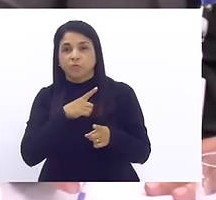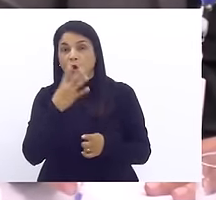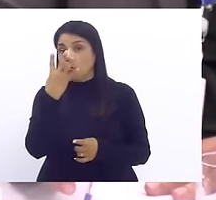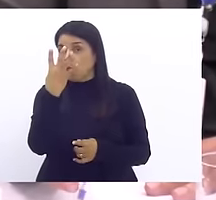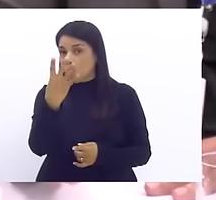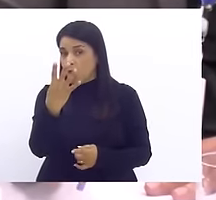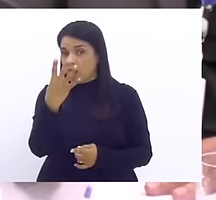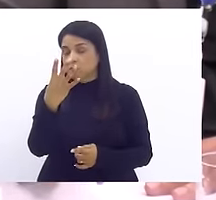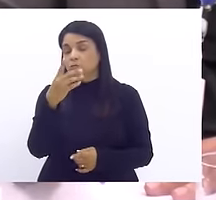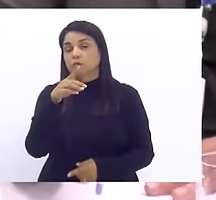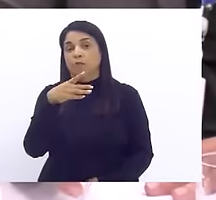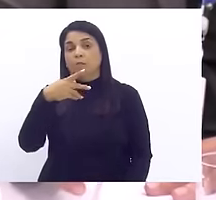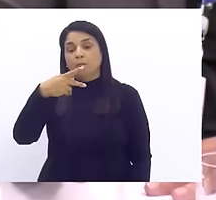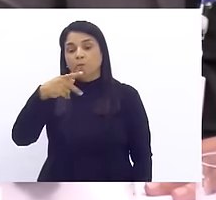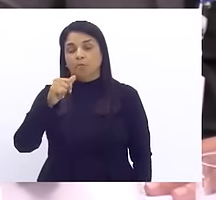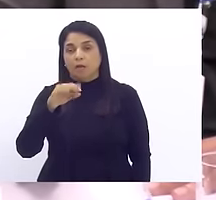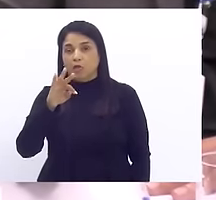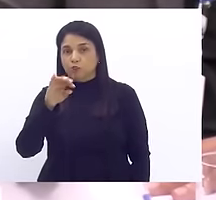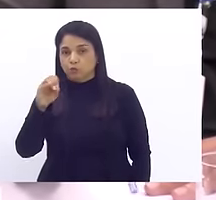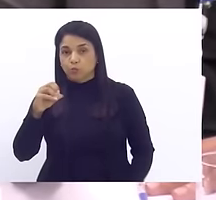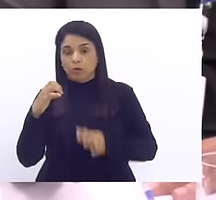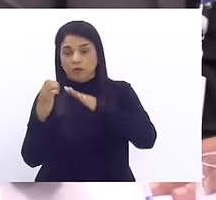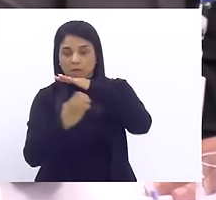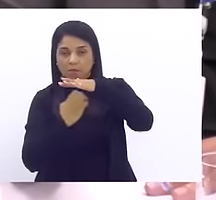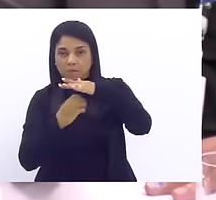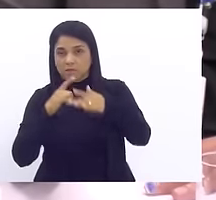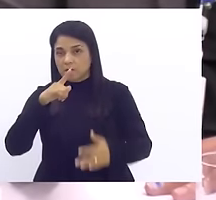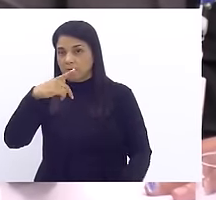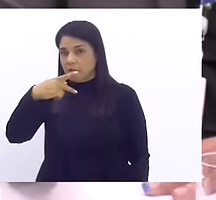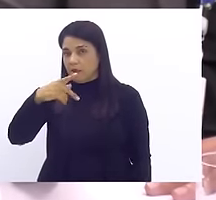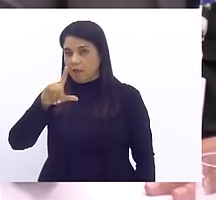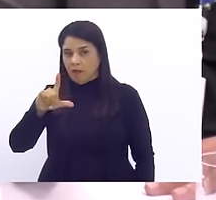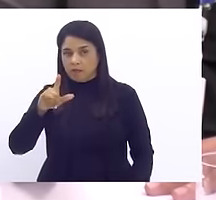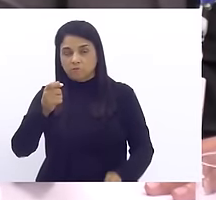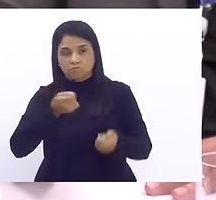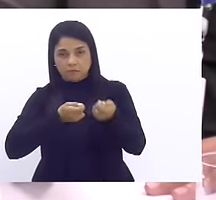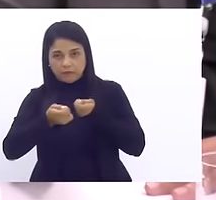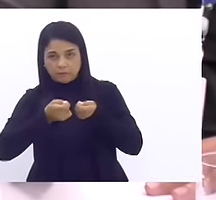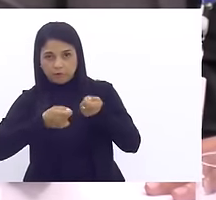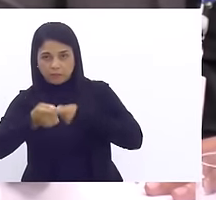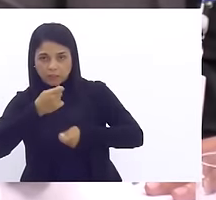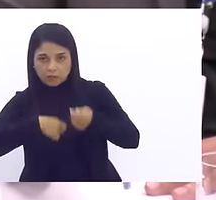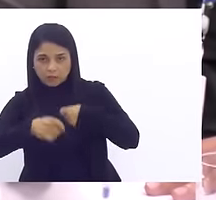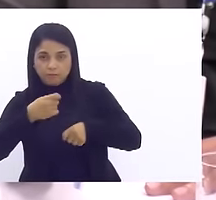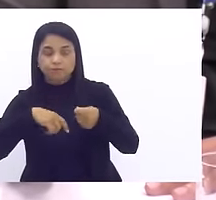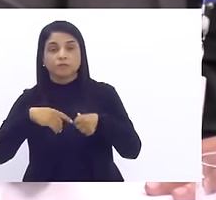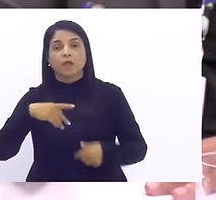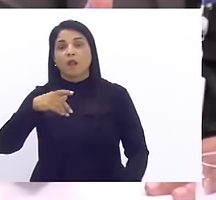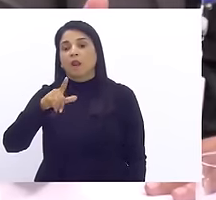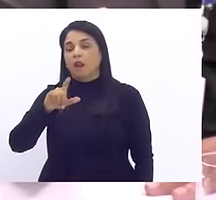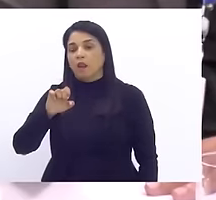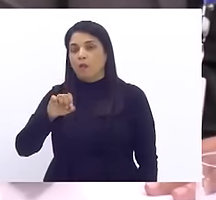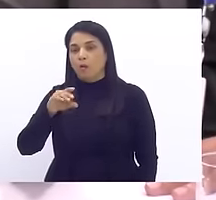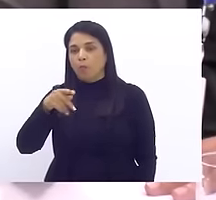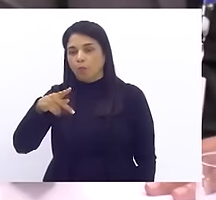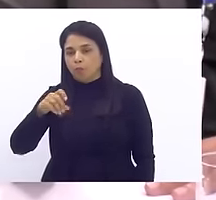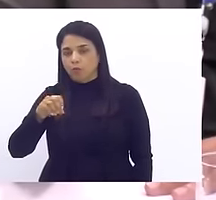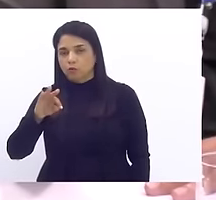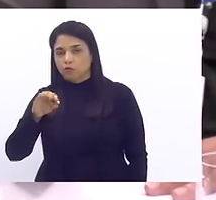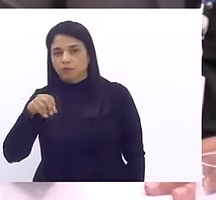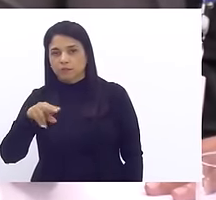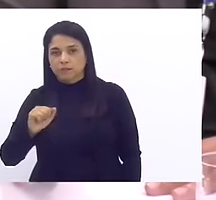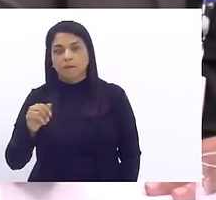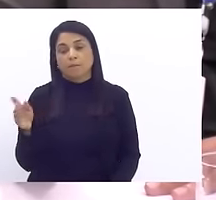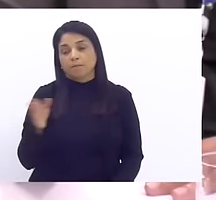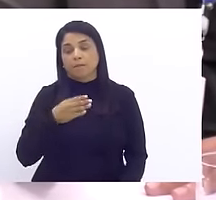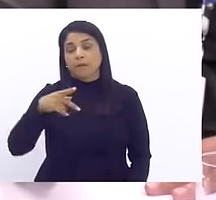pátios que são operados pela PL um fica na Leopoldina outro no Engenho da Rainha outro em Barra